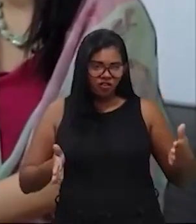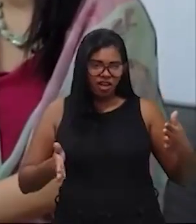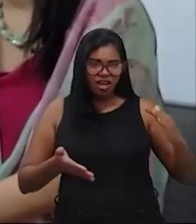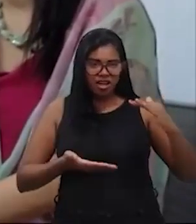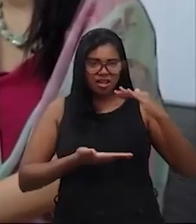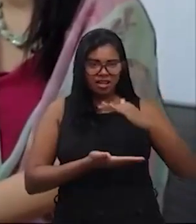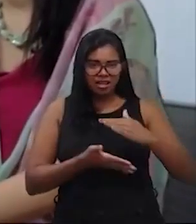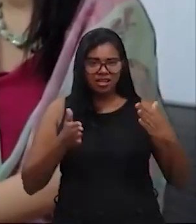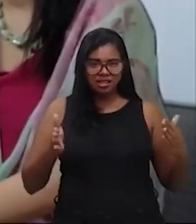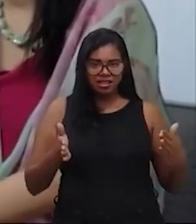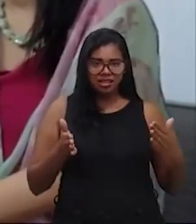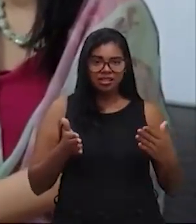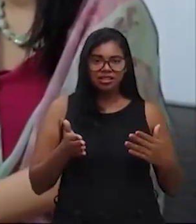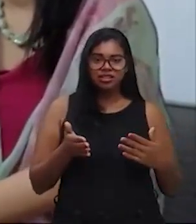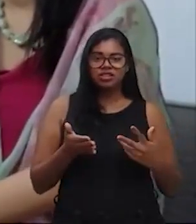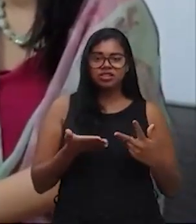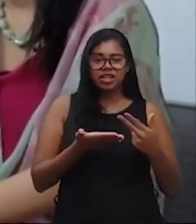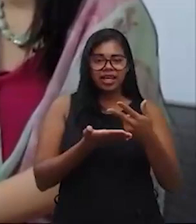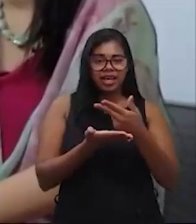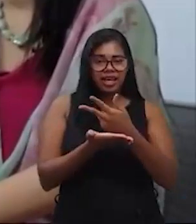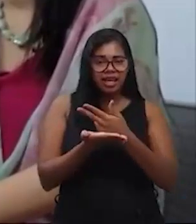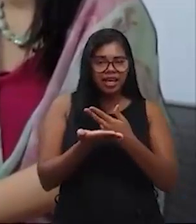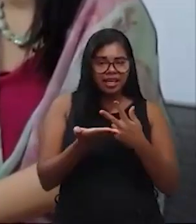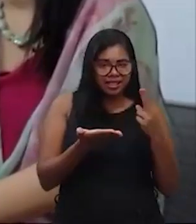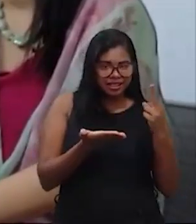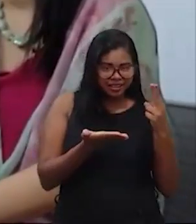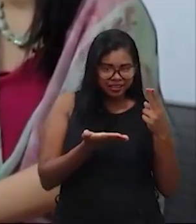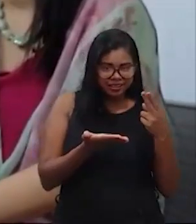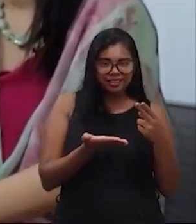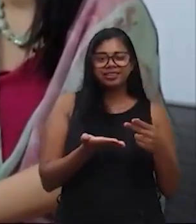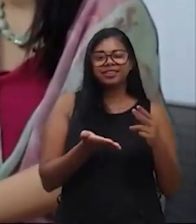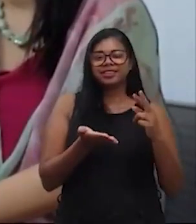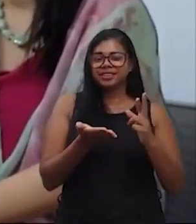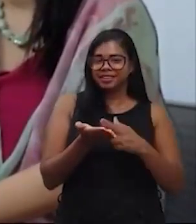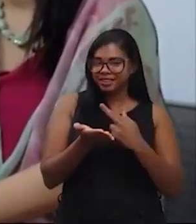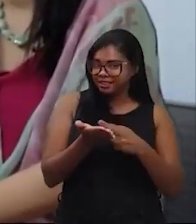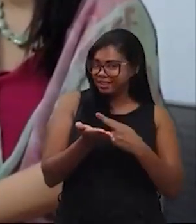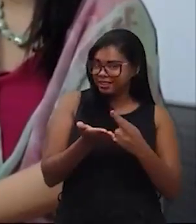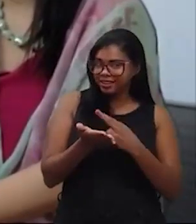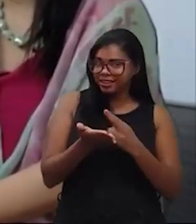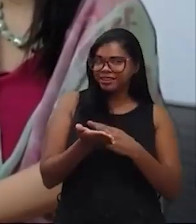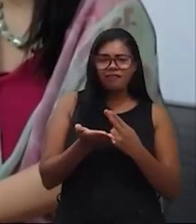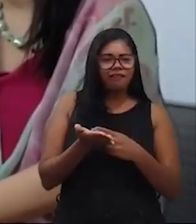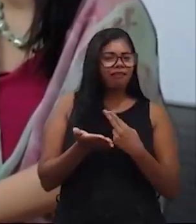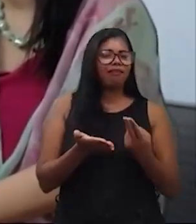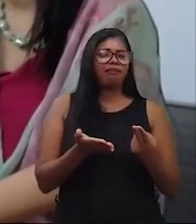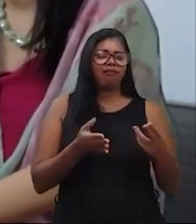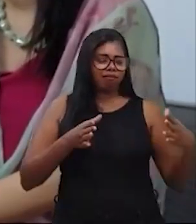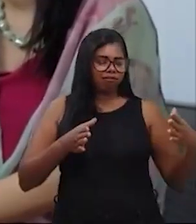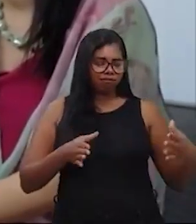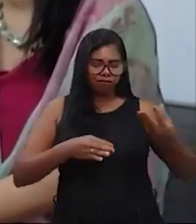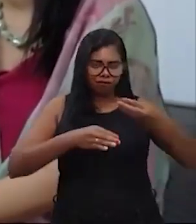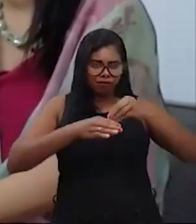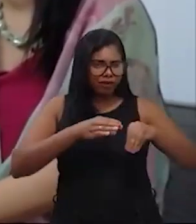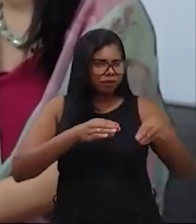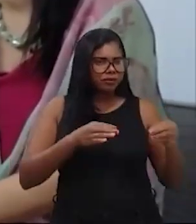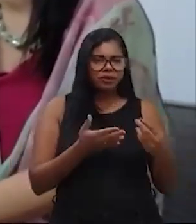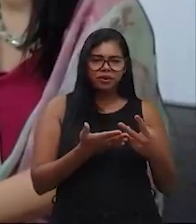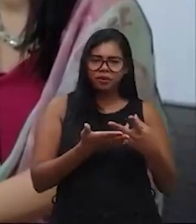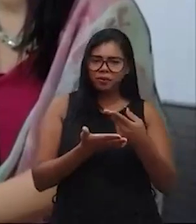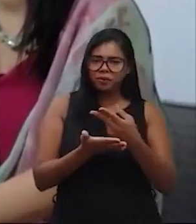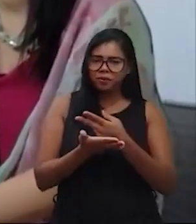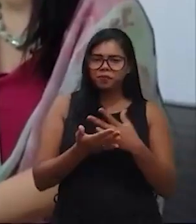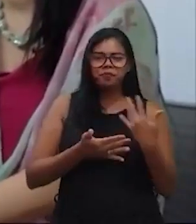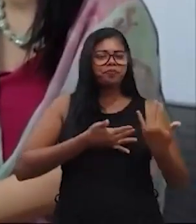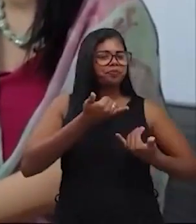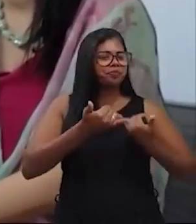cheia de recortes de revista. Era tesourinha e a revista. Sem ponta. E eu ia, sem ponta, claro, e eu ia recortando,